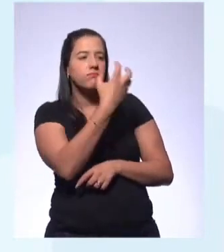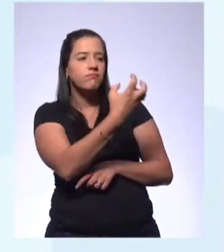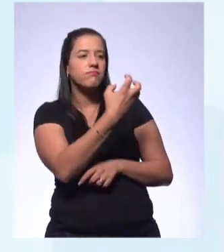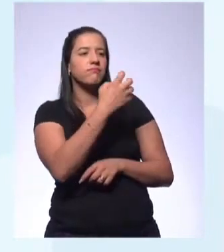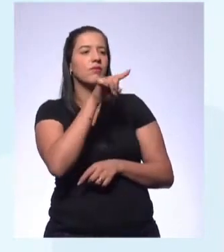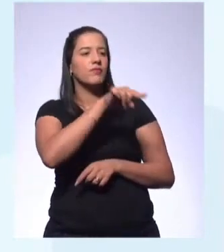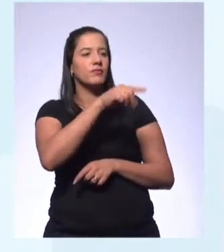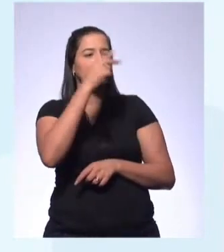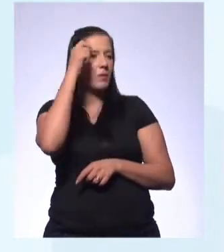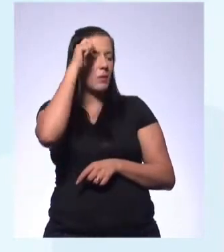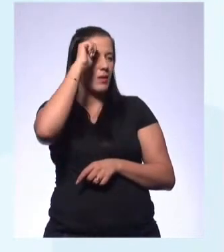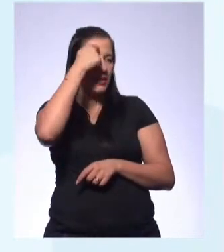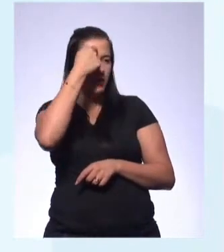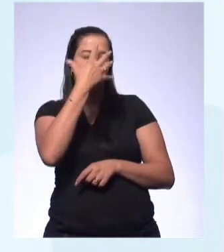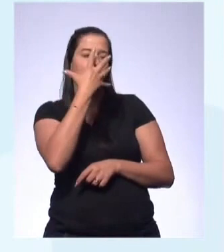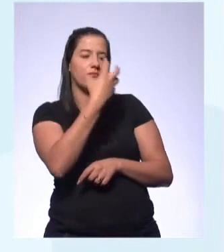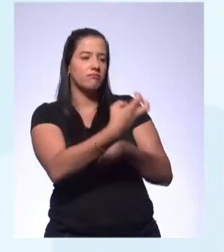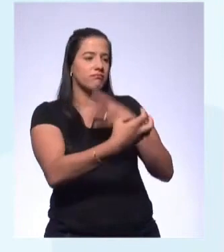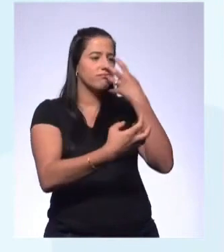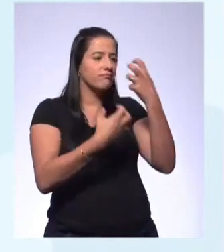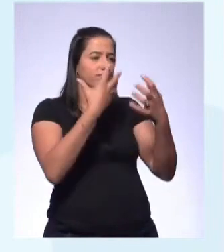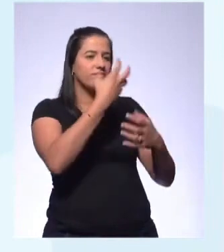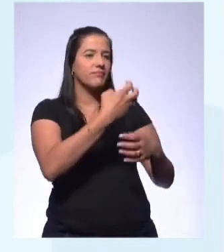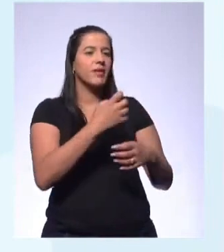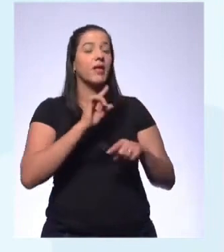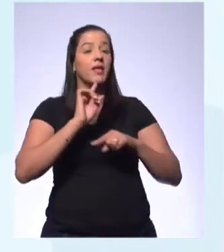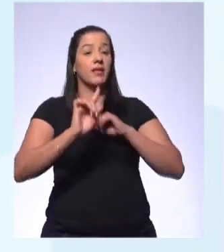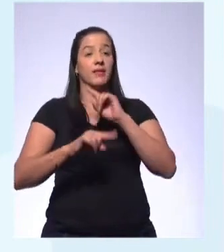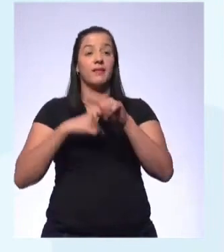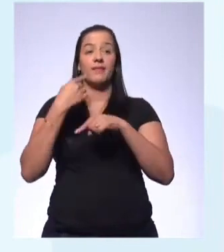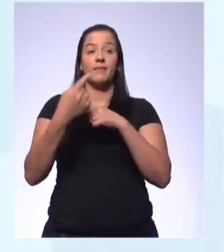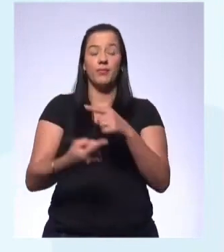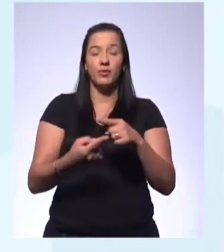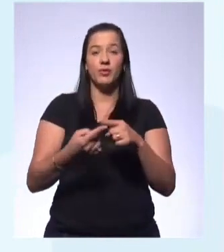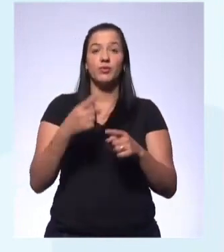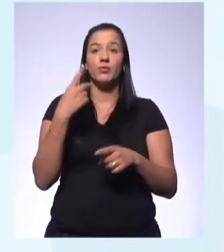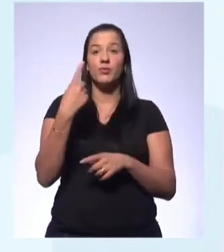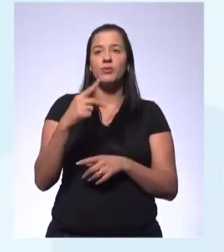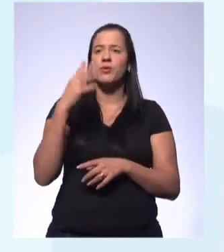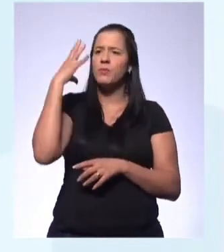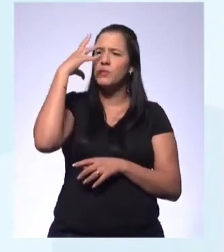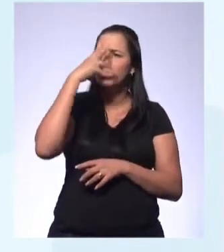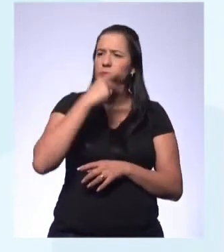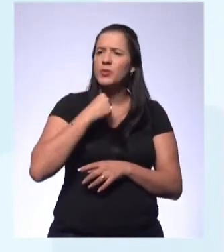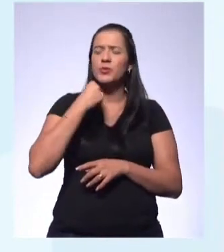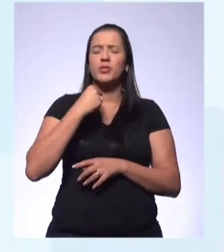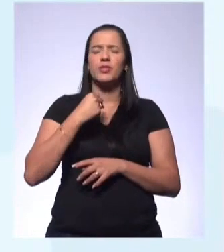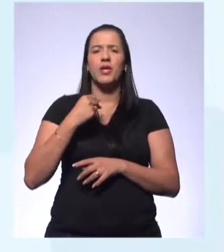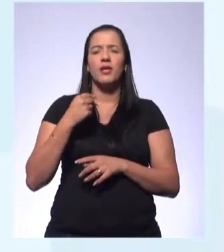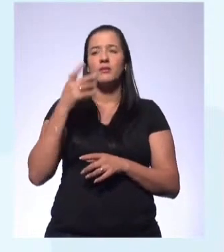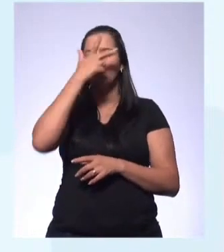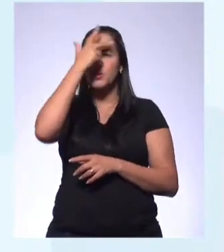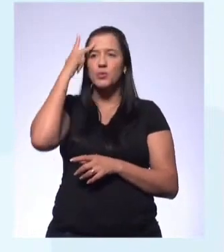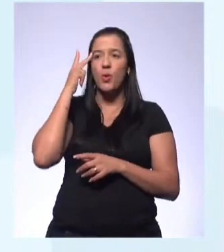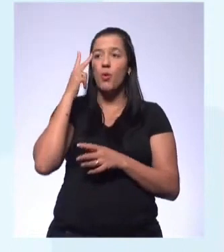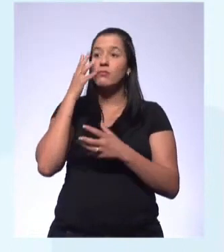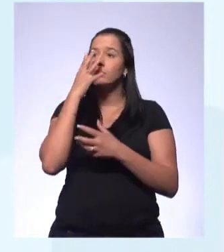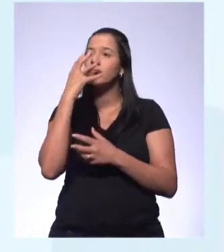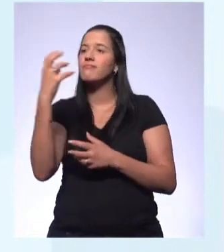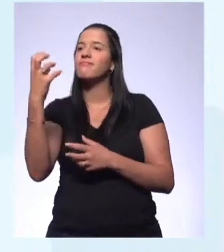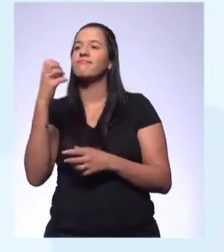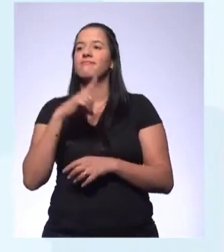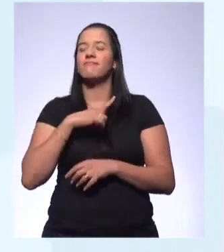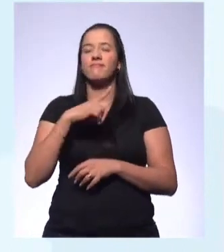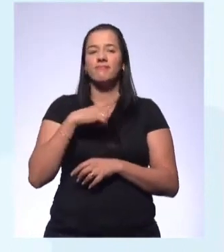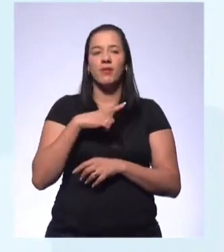negra. Depois, cativa de invisível laço, o teu encanto, a que ninguém resiste, foi-te